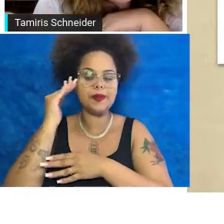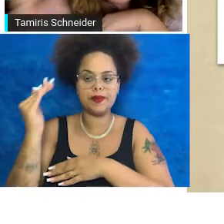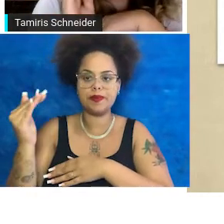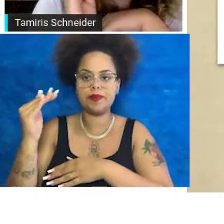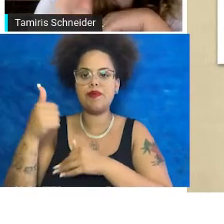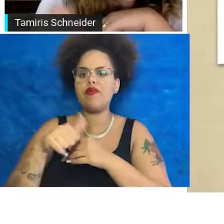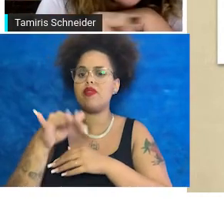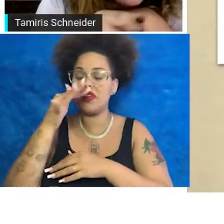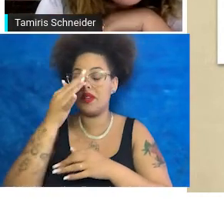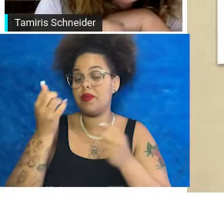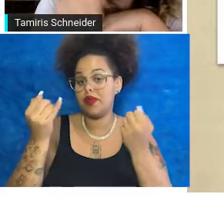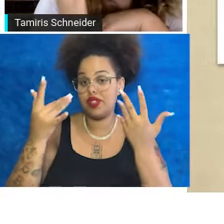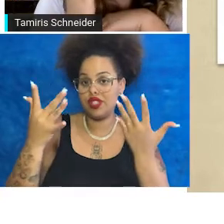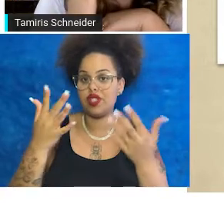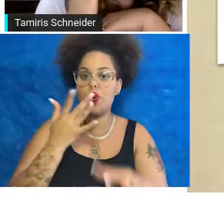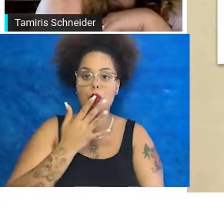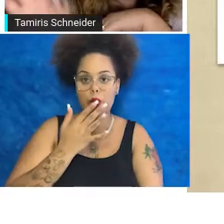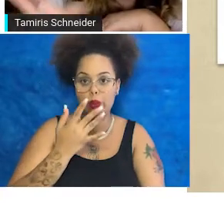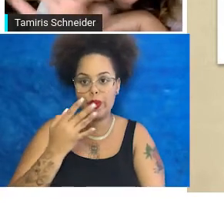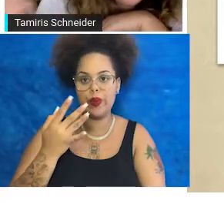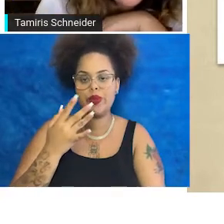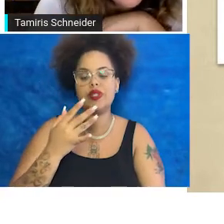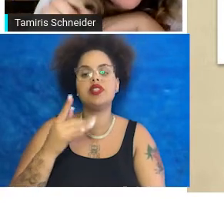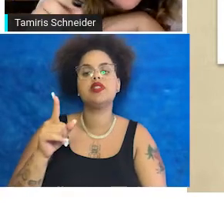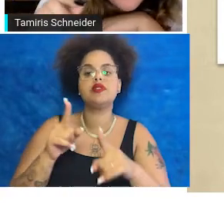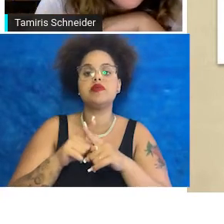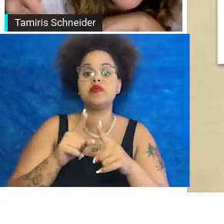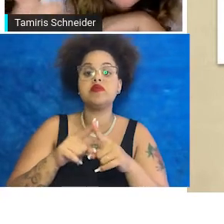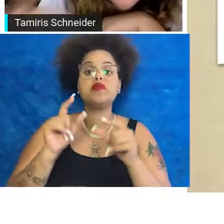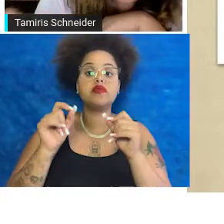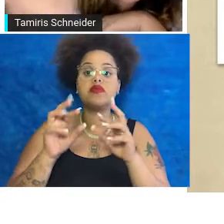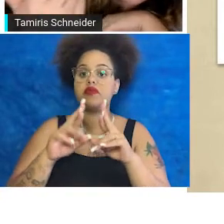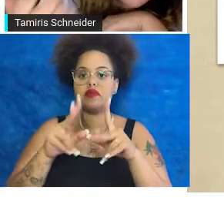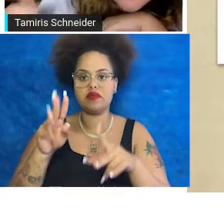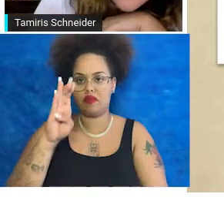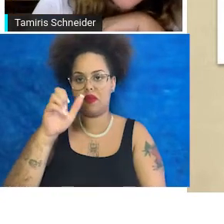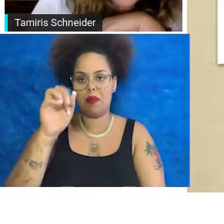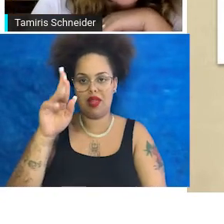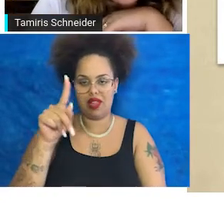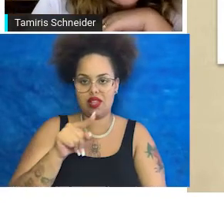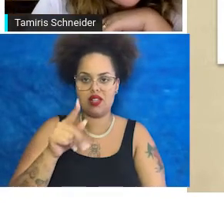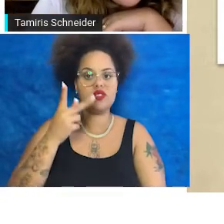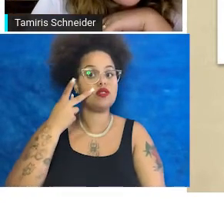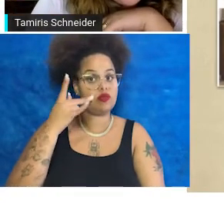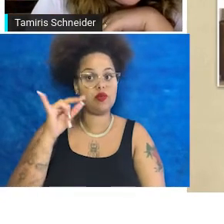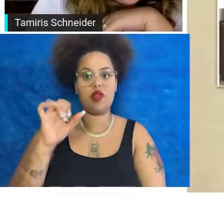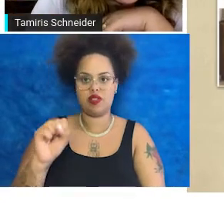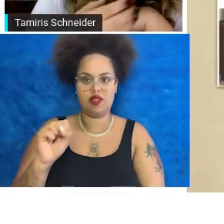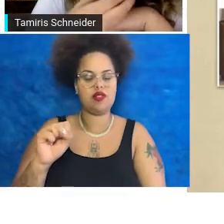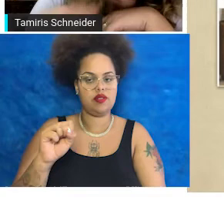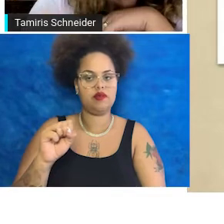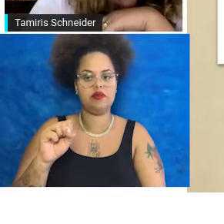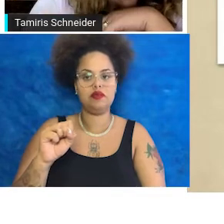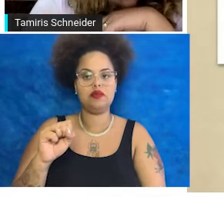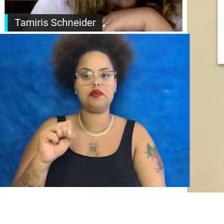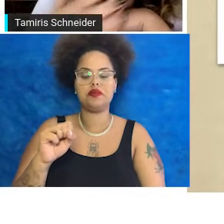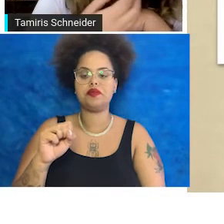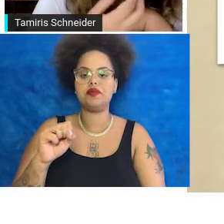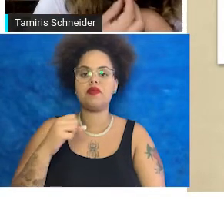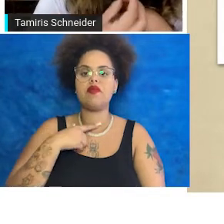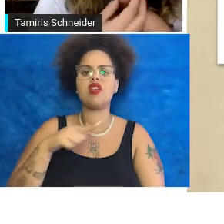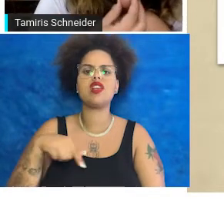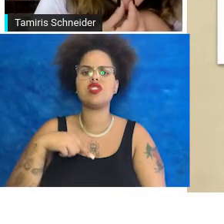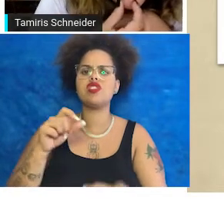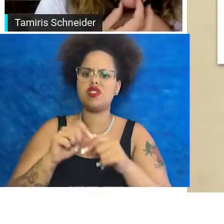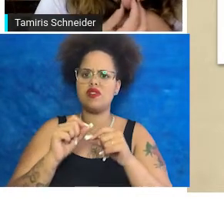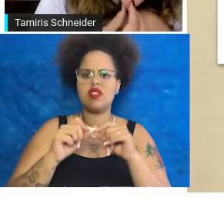ali as plantinhas, tá ali a cor, tá ali o que diferencia a Beatriz dos pais, né? E aí, a gente fez